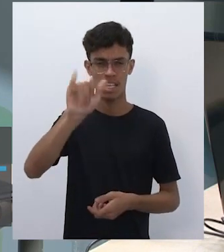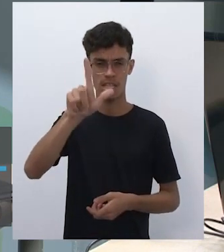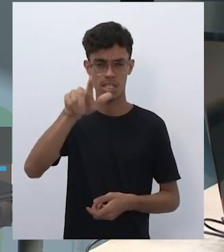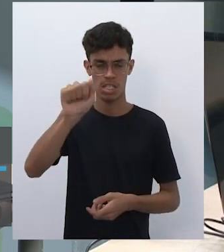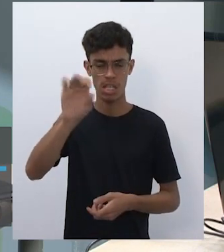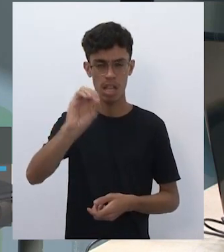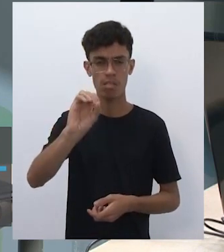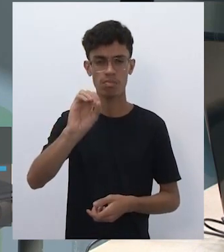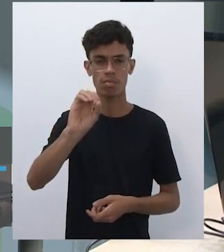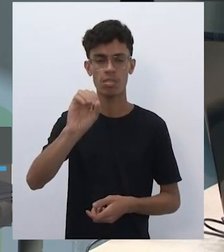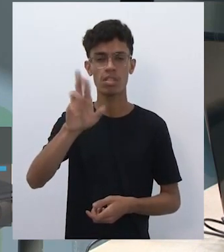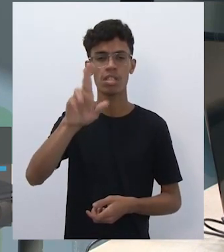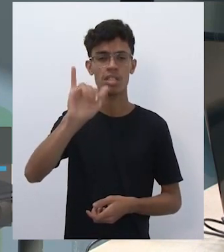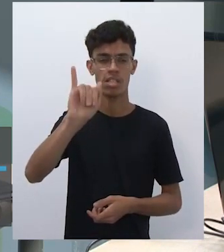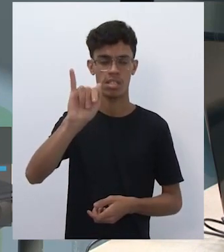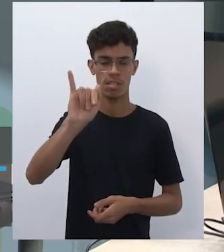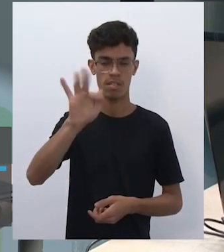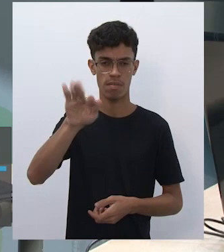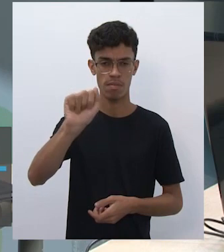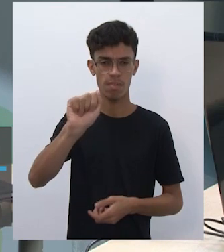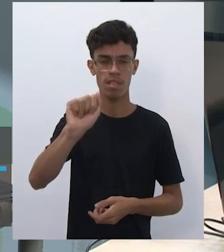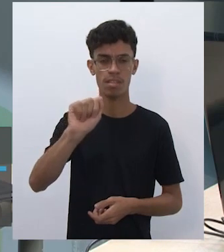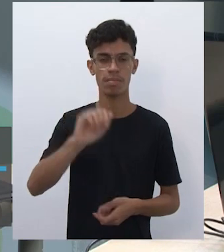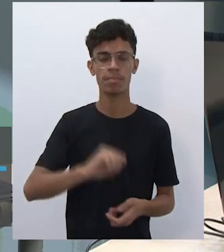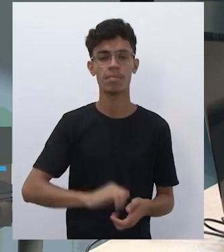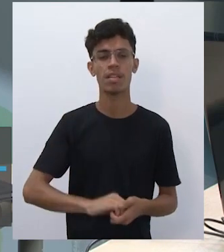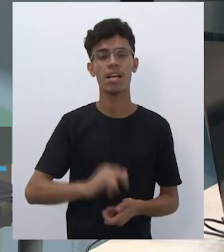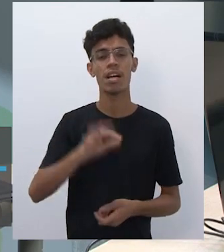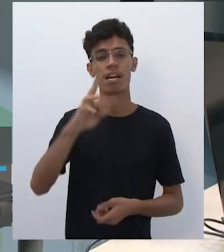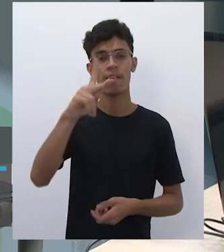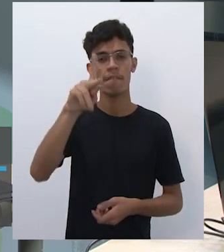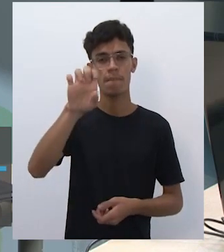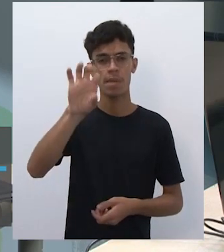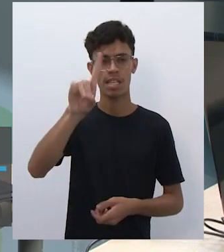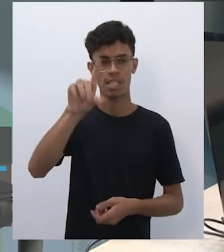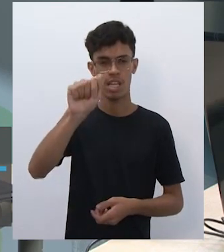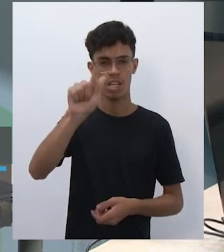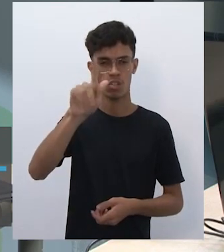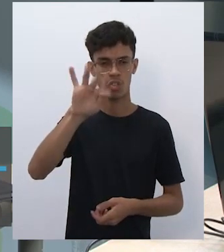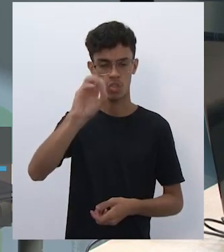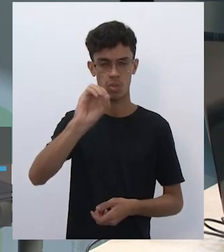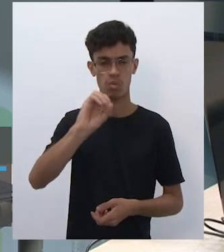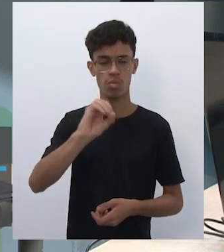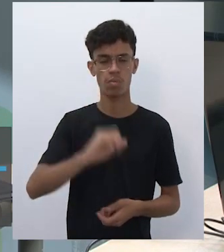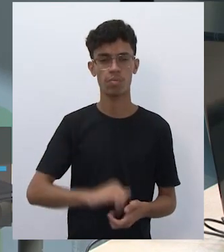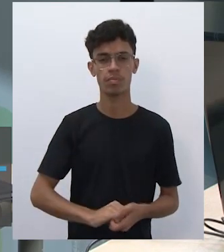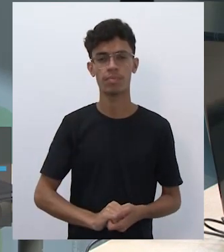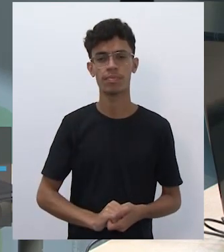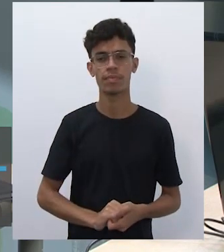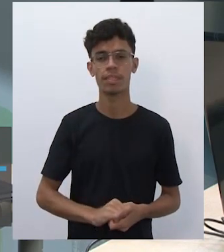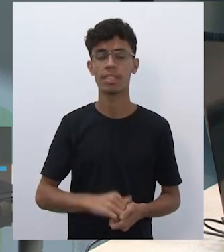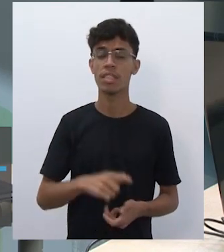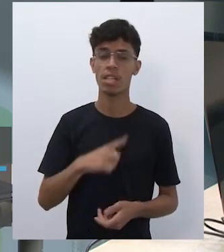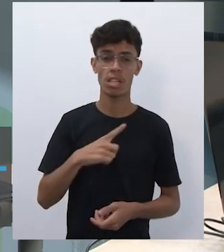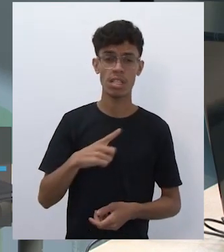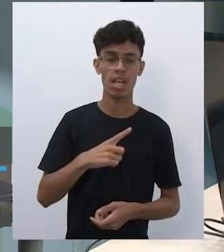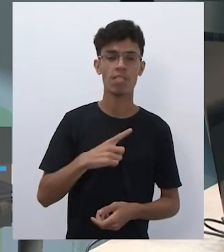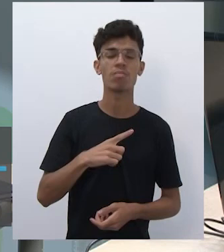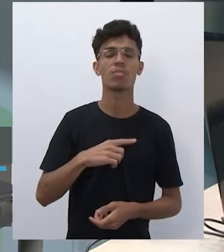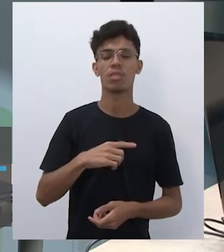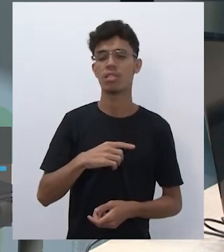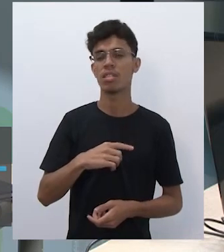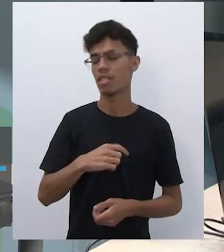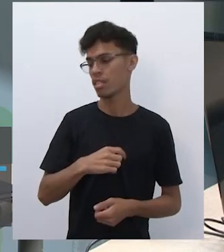rifa, teve muito essa questão de pedágio, mas também teve música, professor Anderson, lives